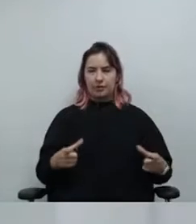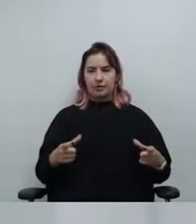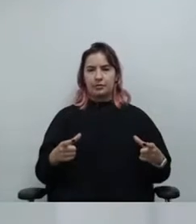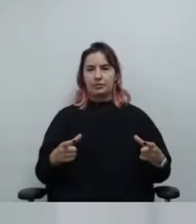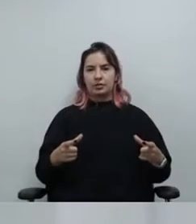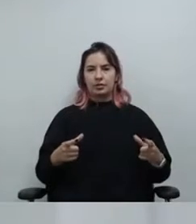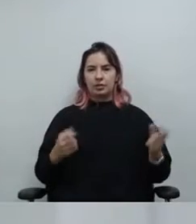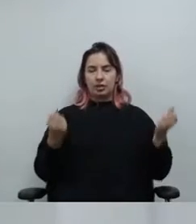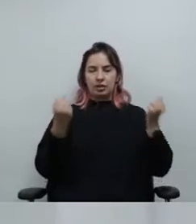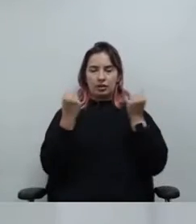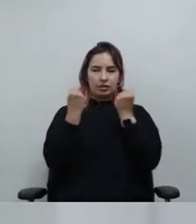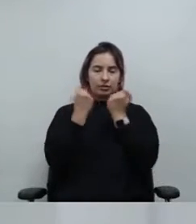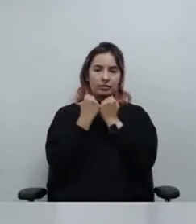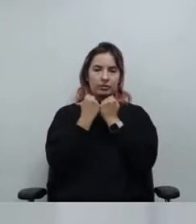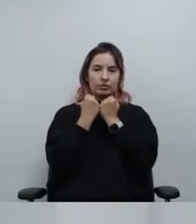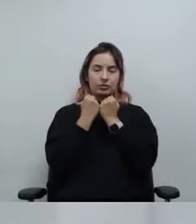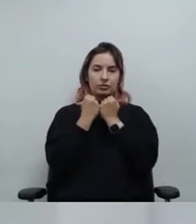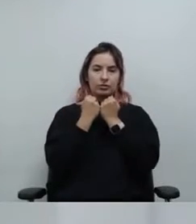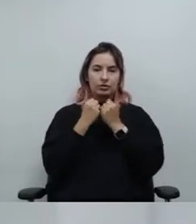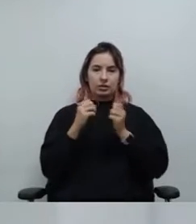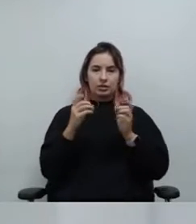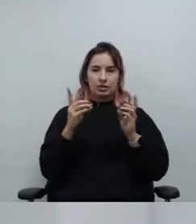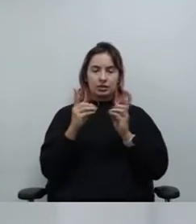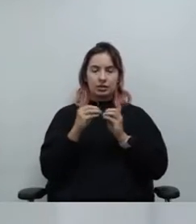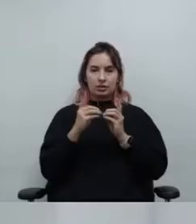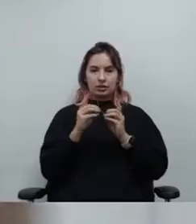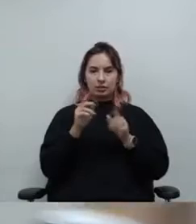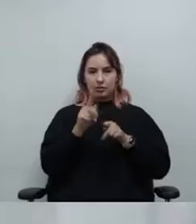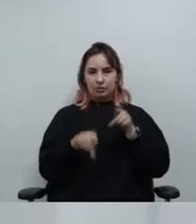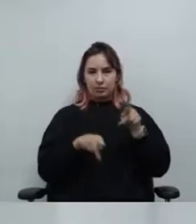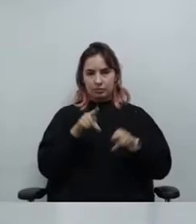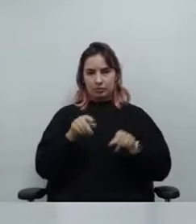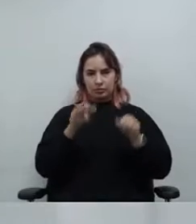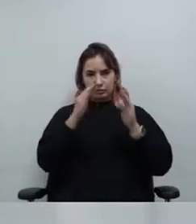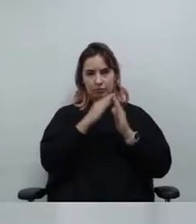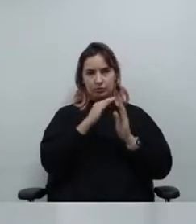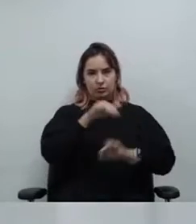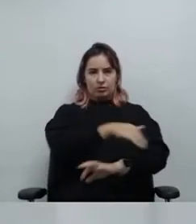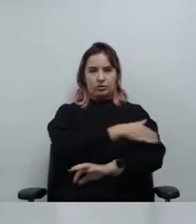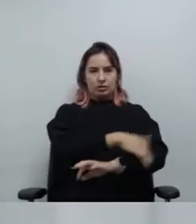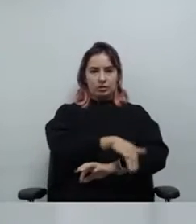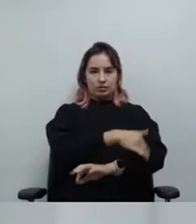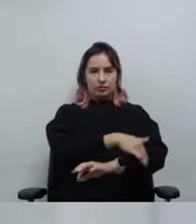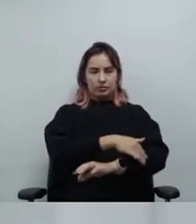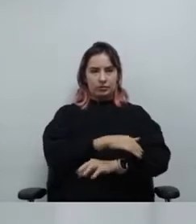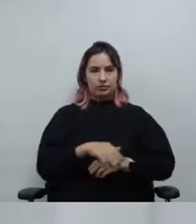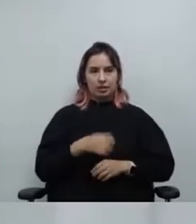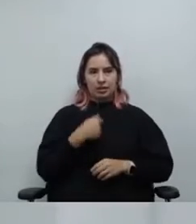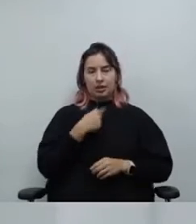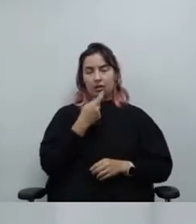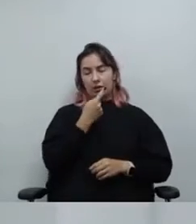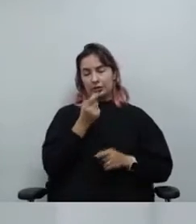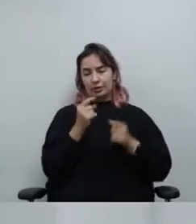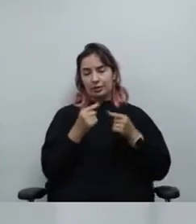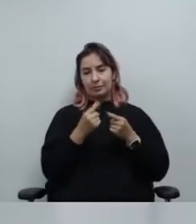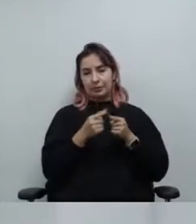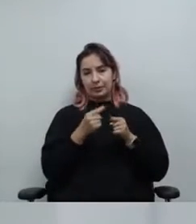da Defensoria de atendimento à população em situação de rua. Digo isso